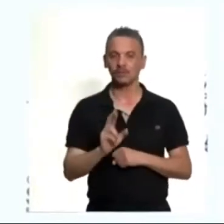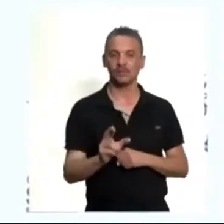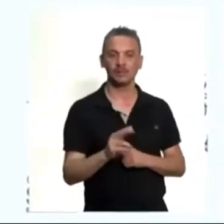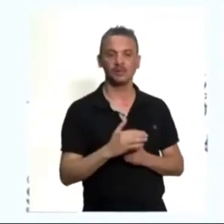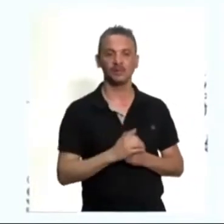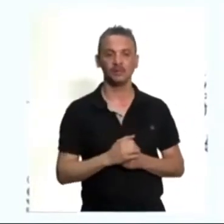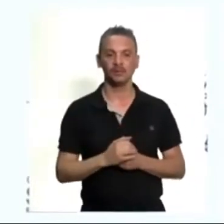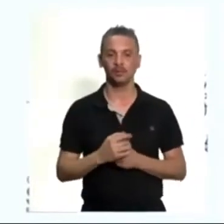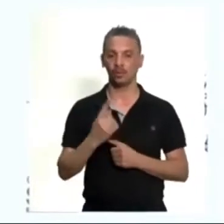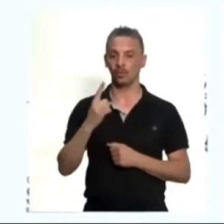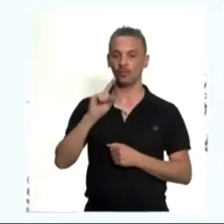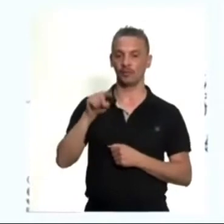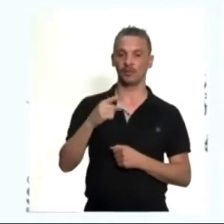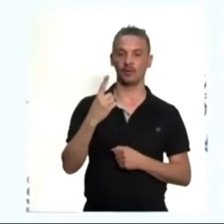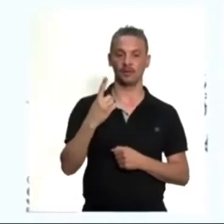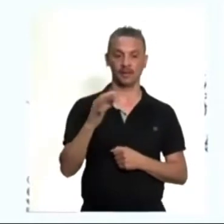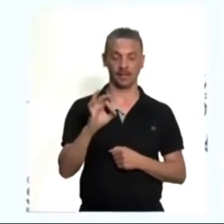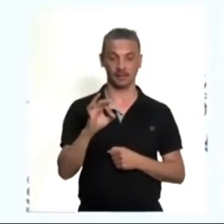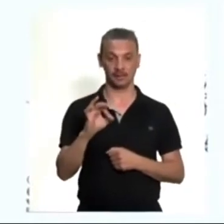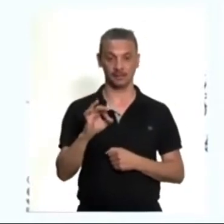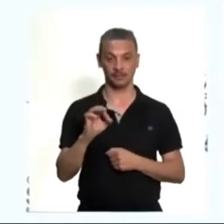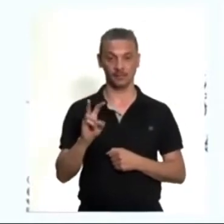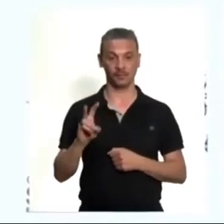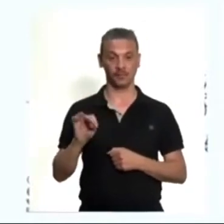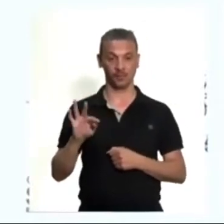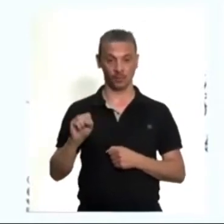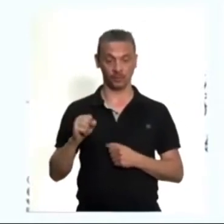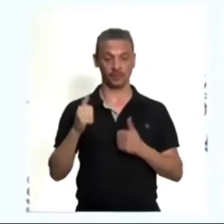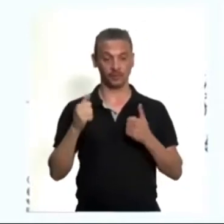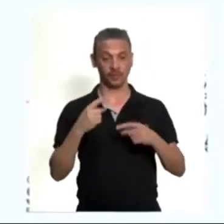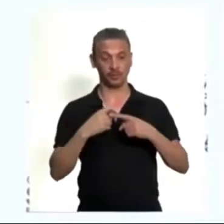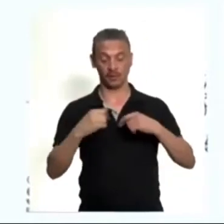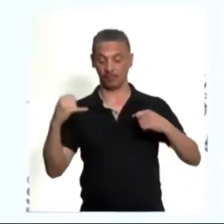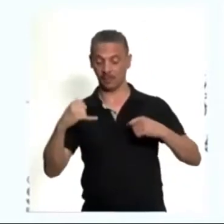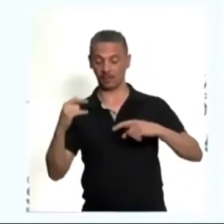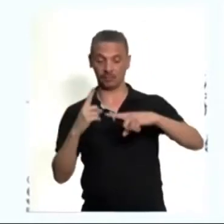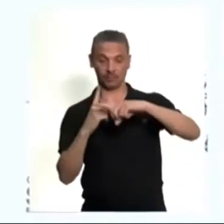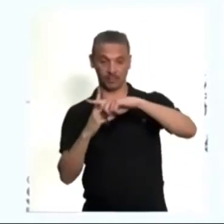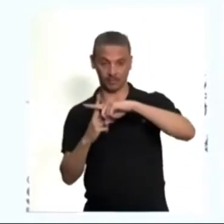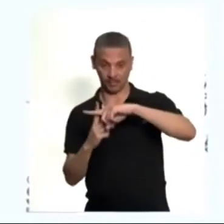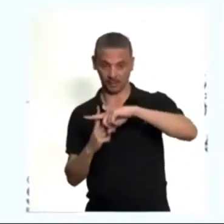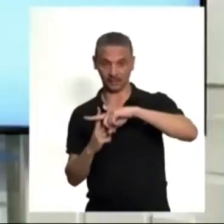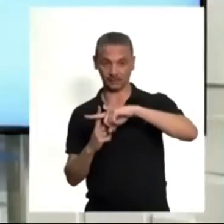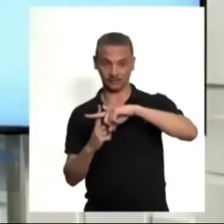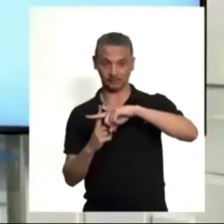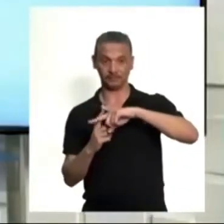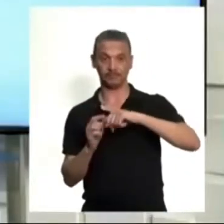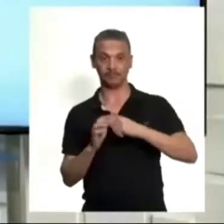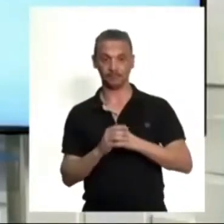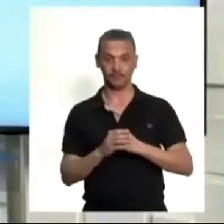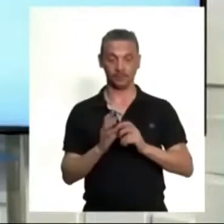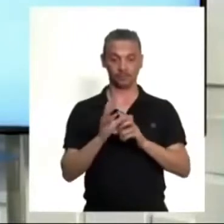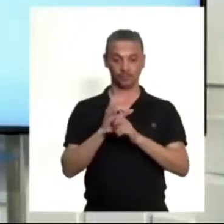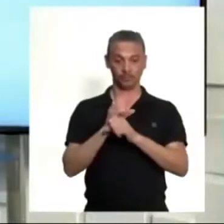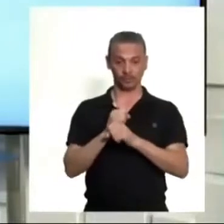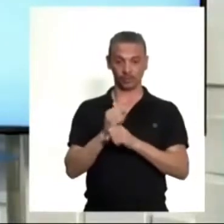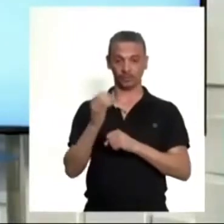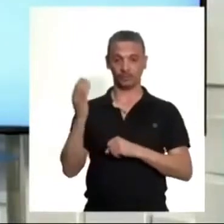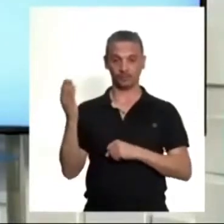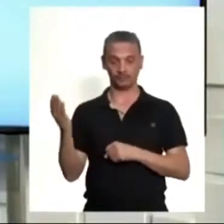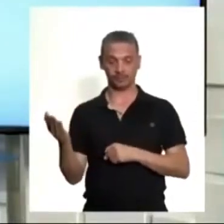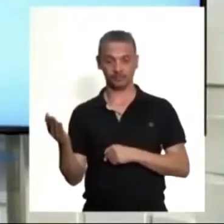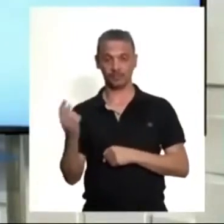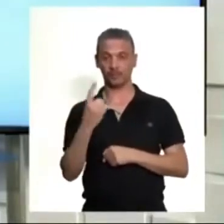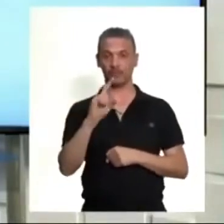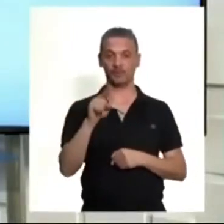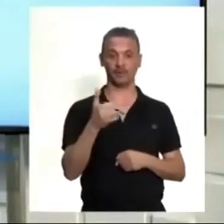Henry? Olha lá, 1,10 volts. Beleza? Porque menos com menos dá mais, aqui na continha, eu faço a sominha e mato para você